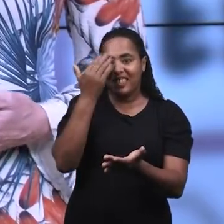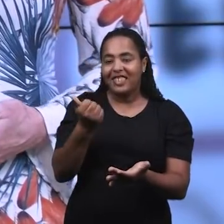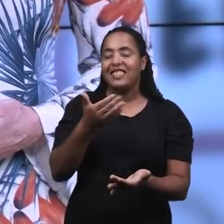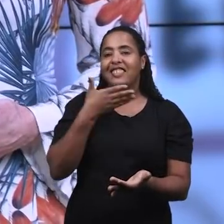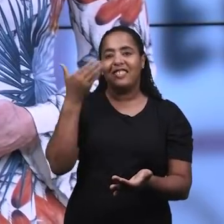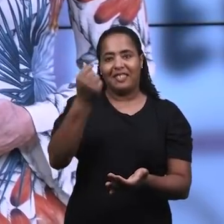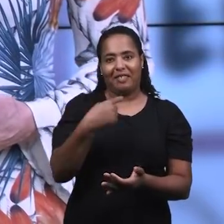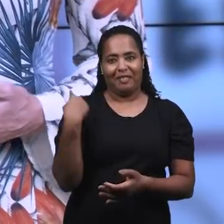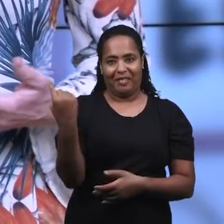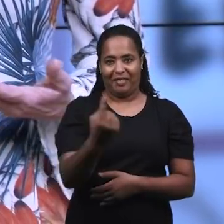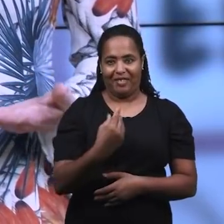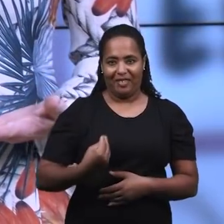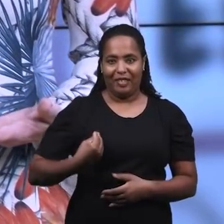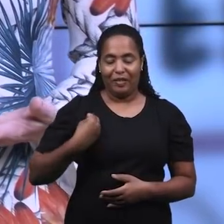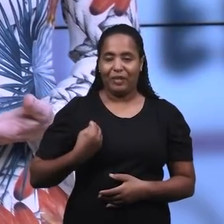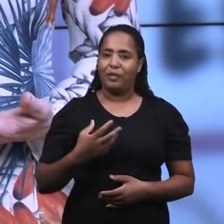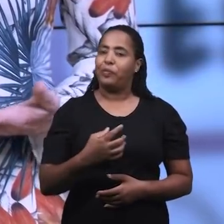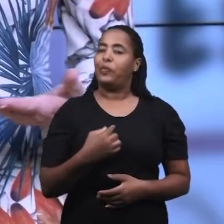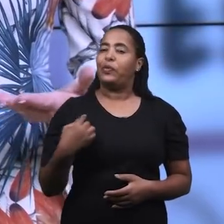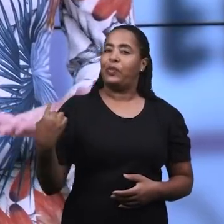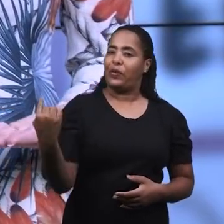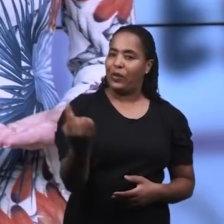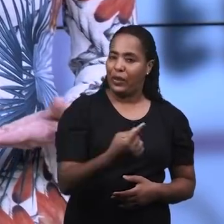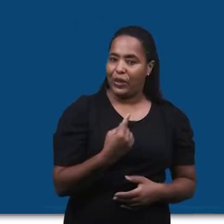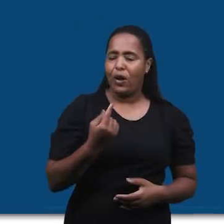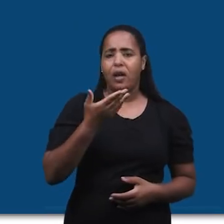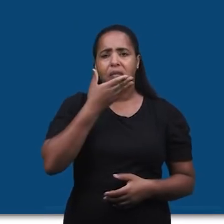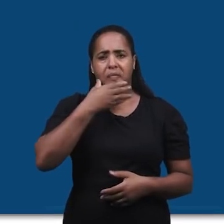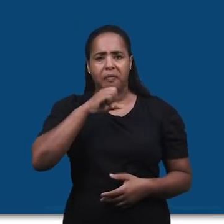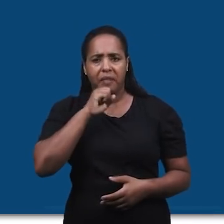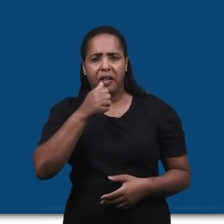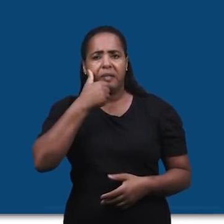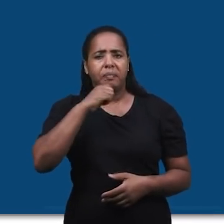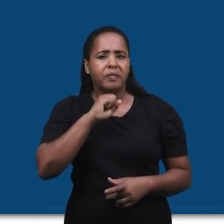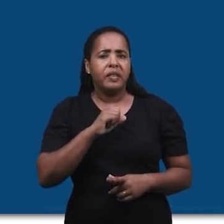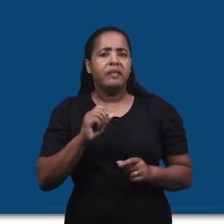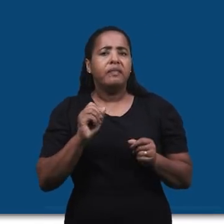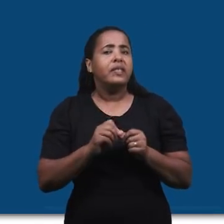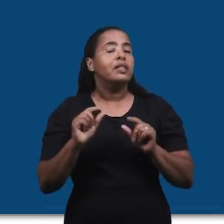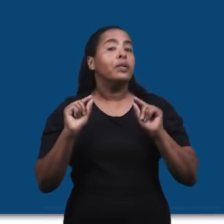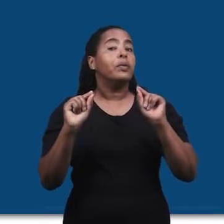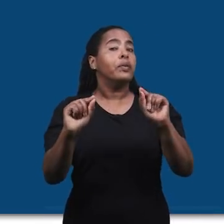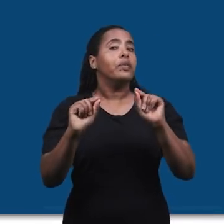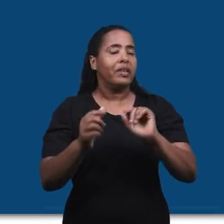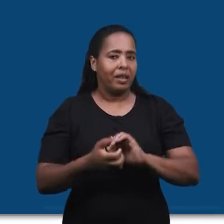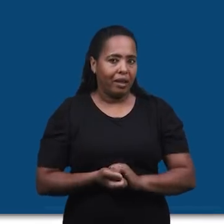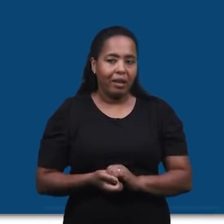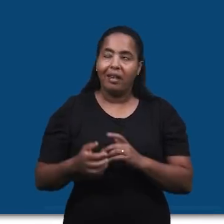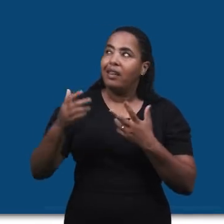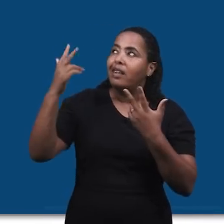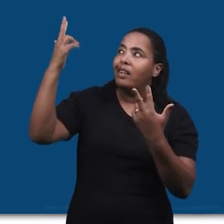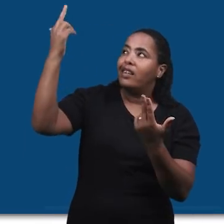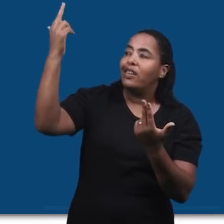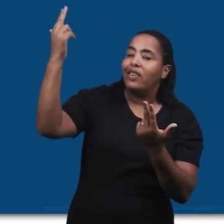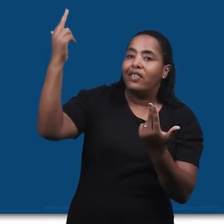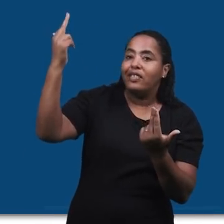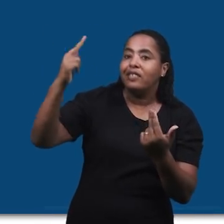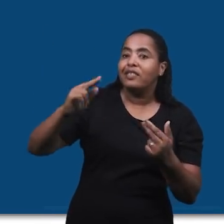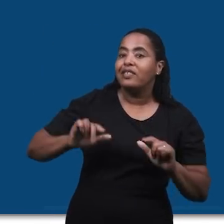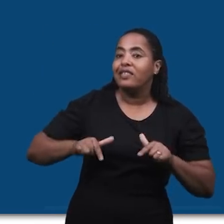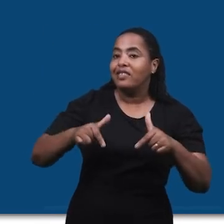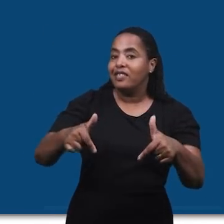para nós. E nós, como pais, o que devemos fazer? Fazer como Deus fez com